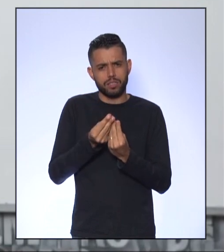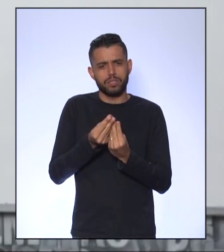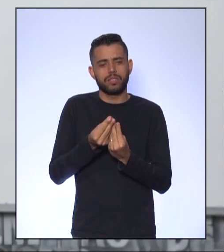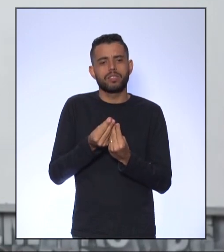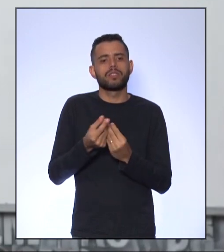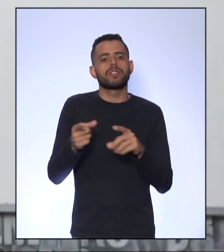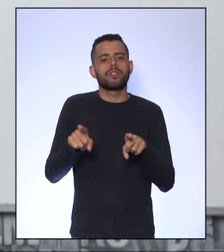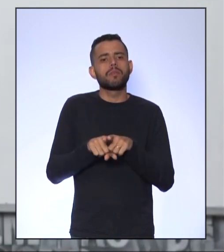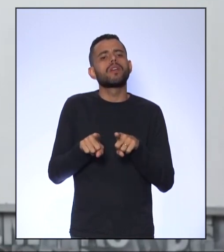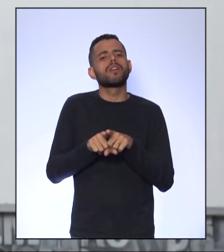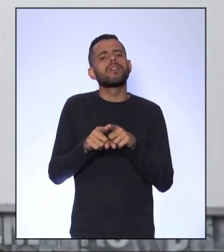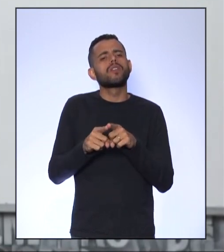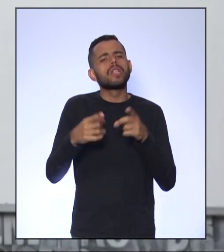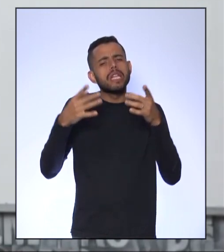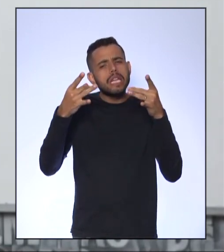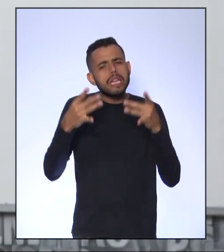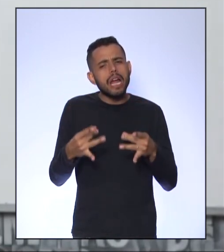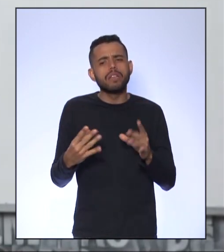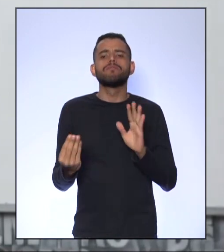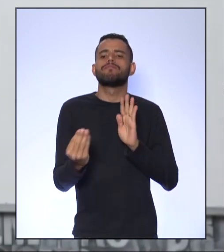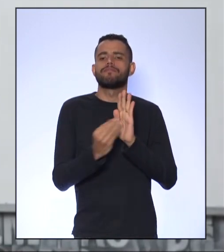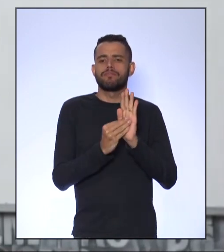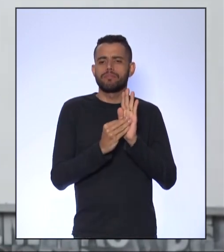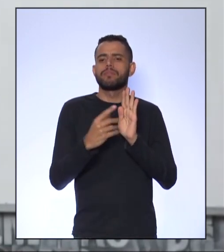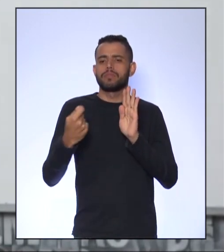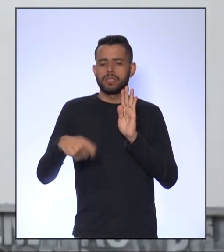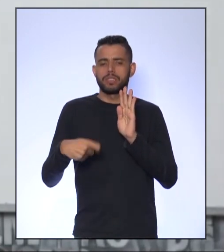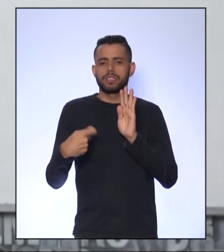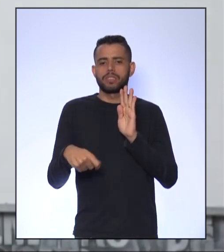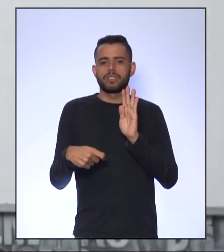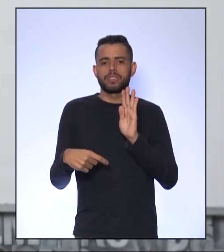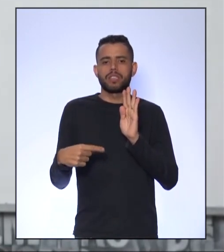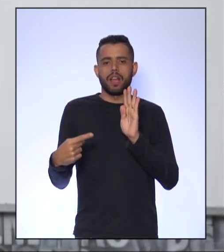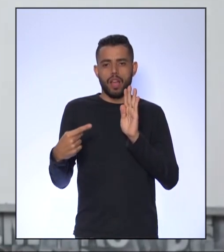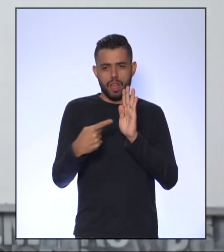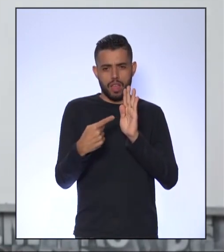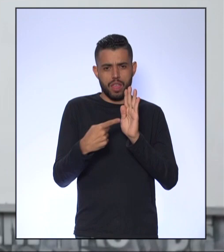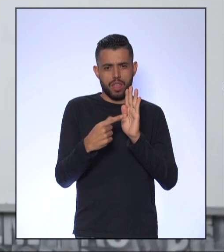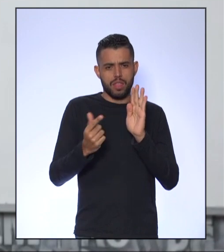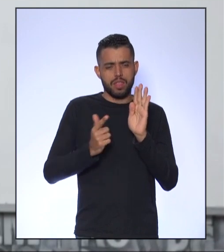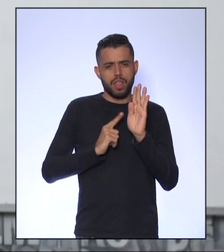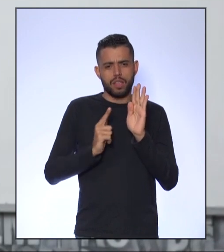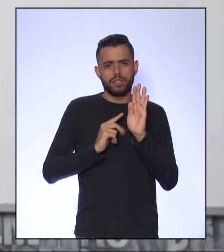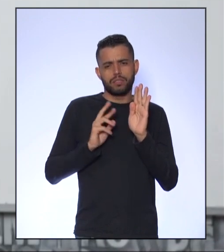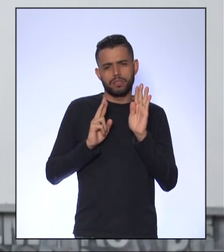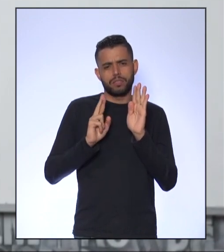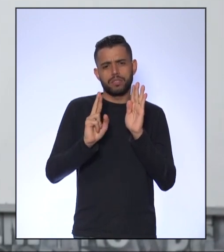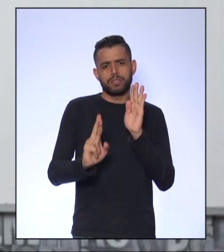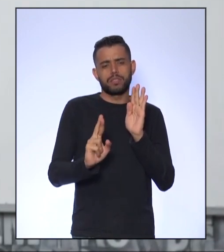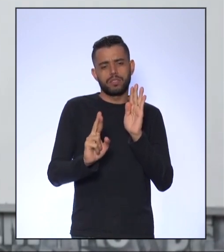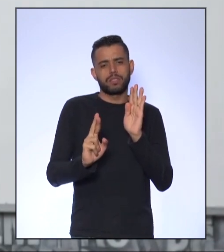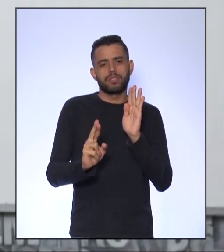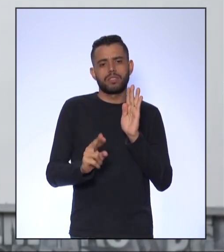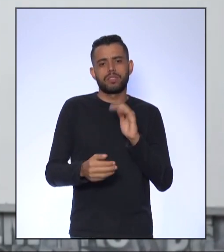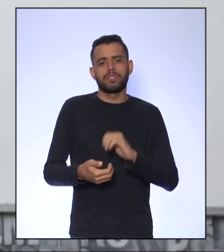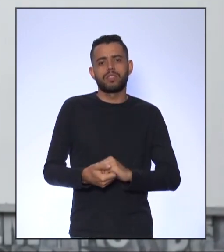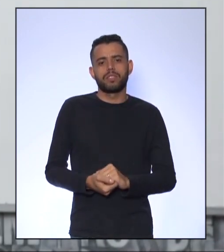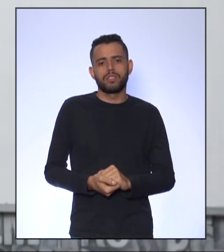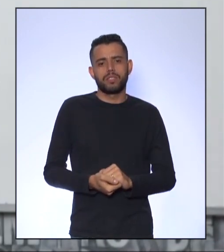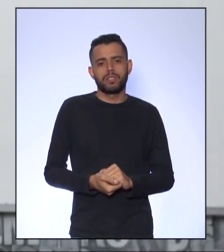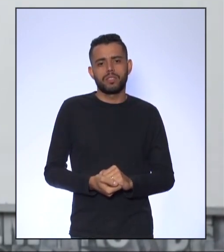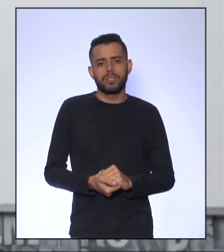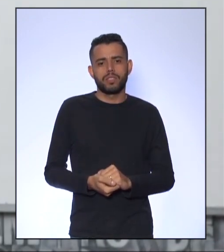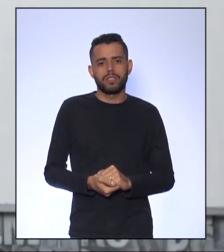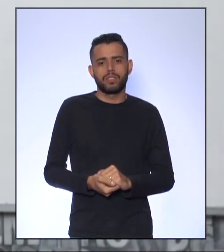ser marcado. Tá? Eu vou ter aqui, nesta representação histórica,